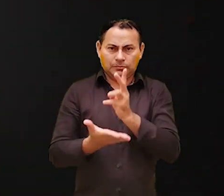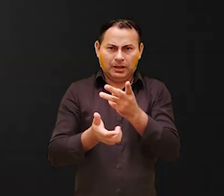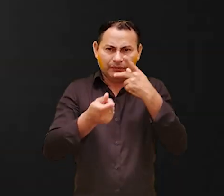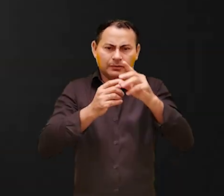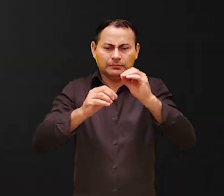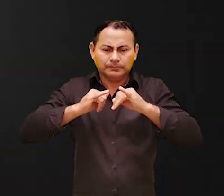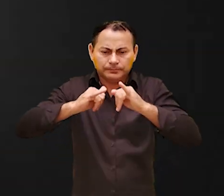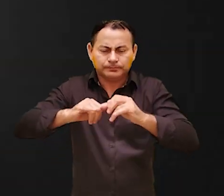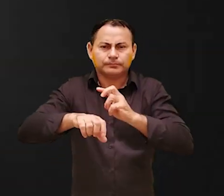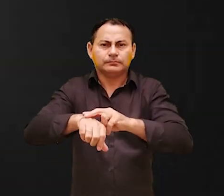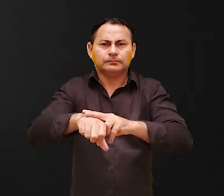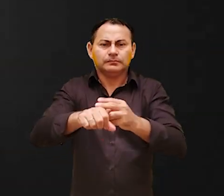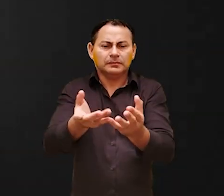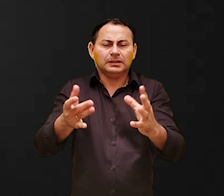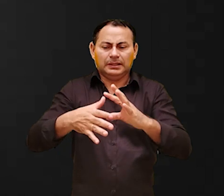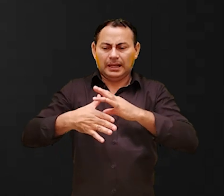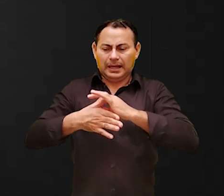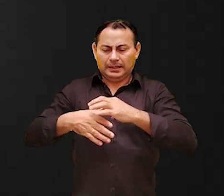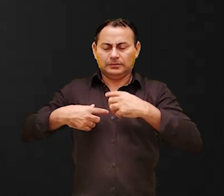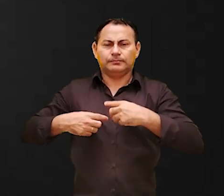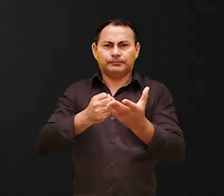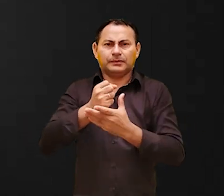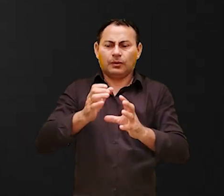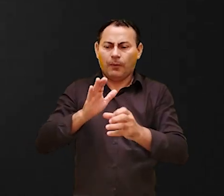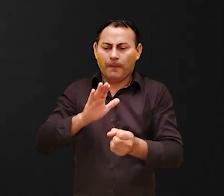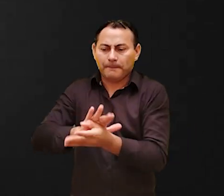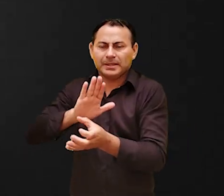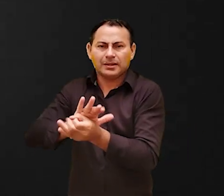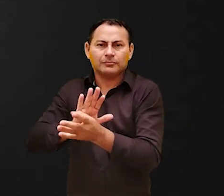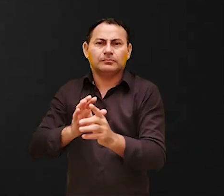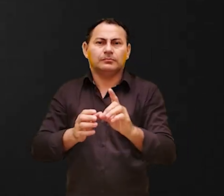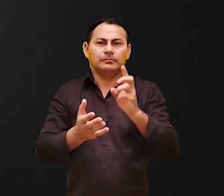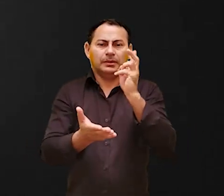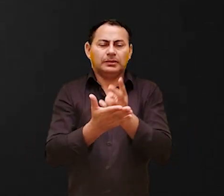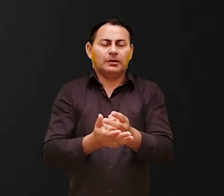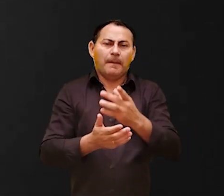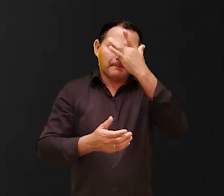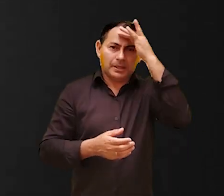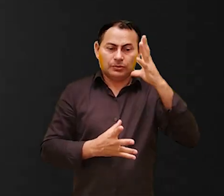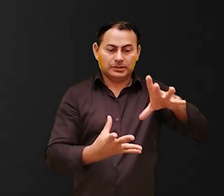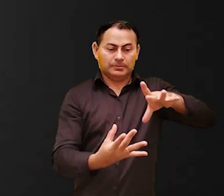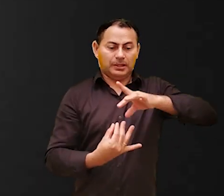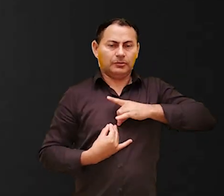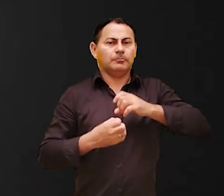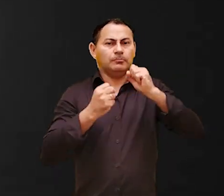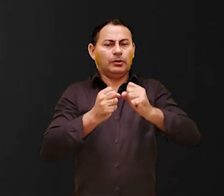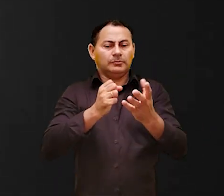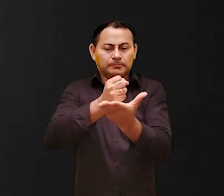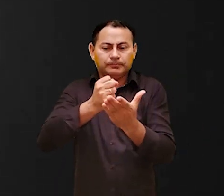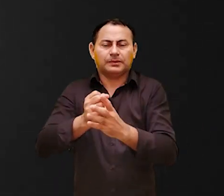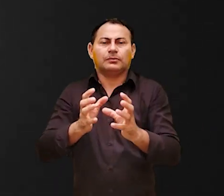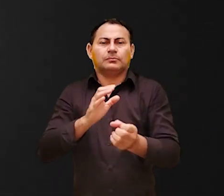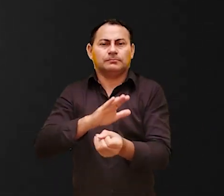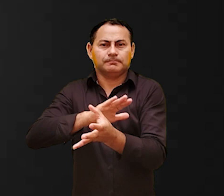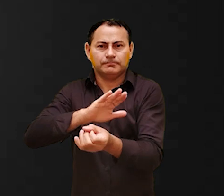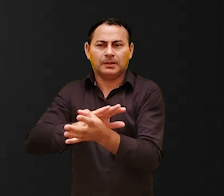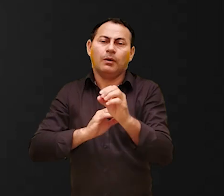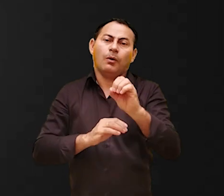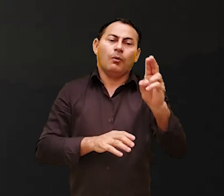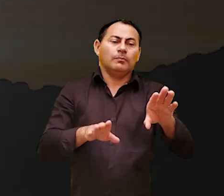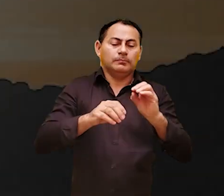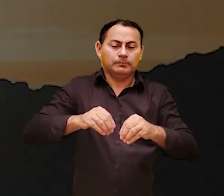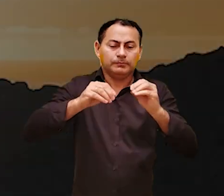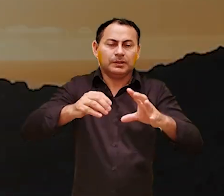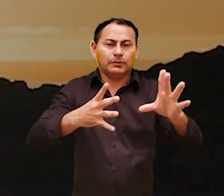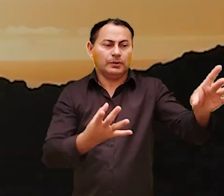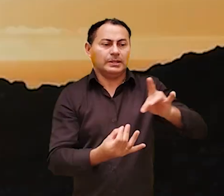continua dizendo que se você semear o jardim de sua vida na carne, colherá corrupção. Mesmo sendo uma pessoa espiritual, você pode colher corrupção.